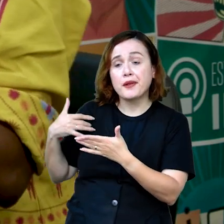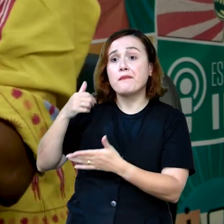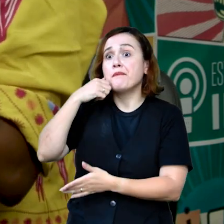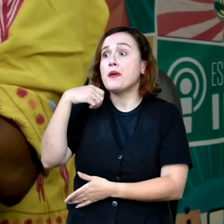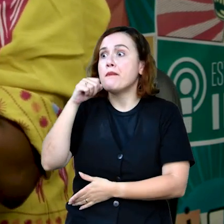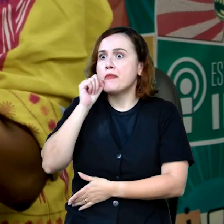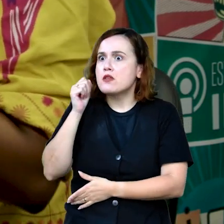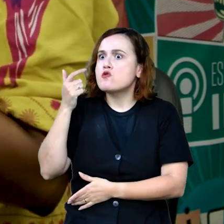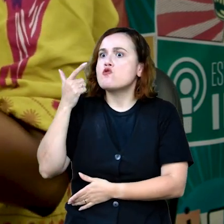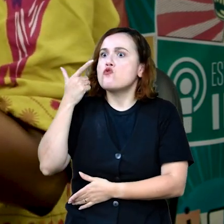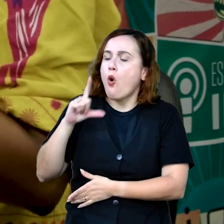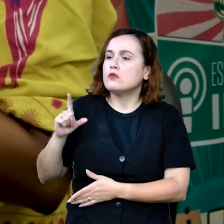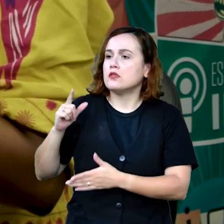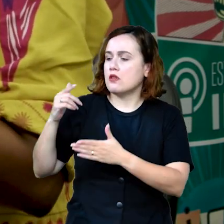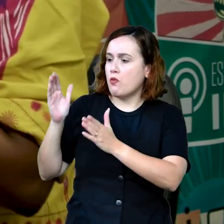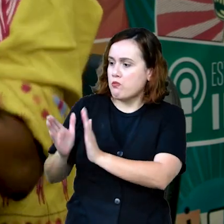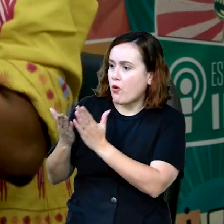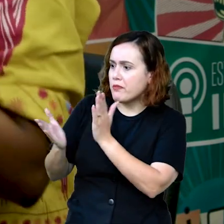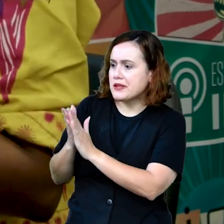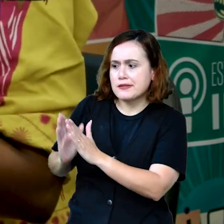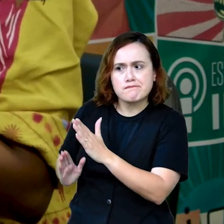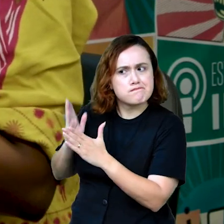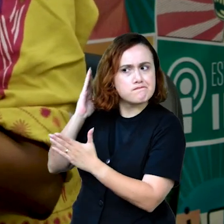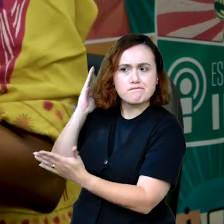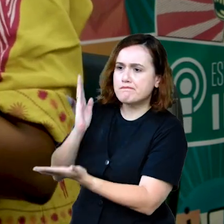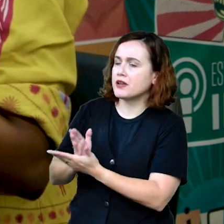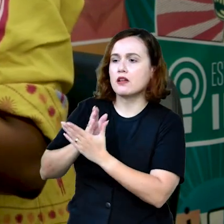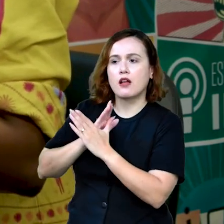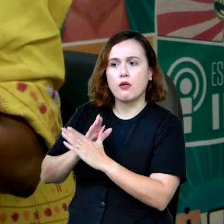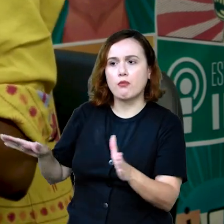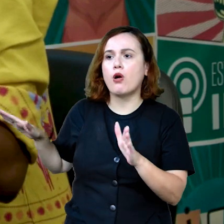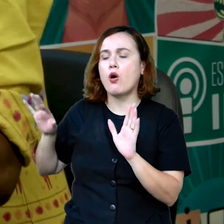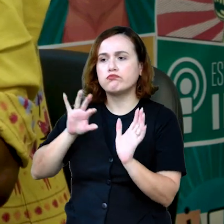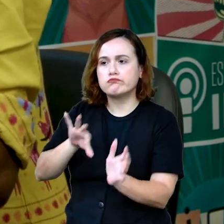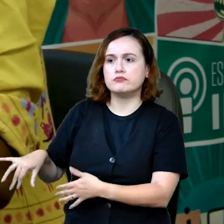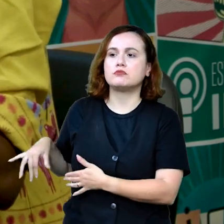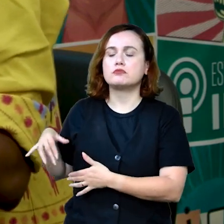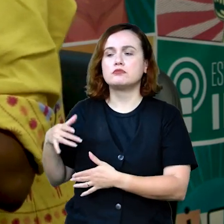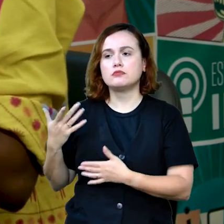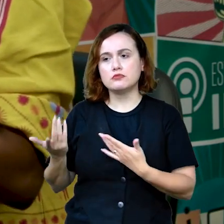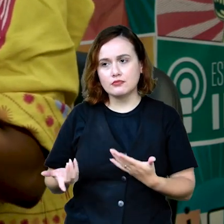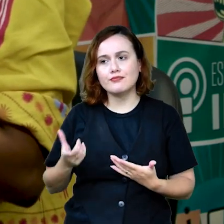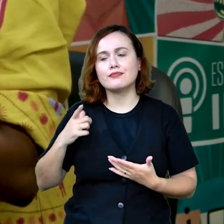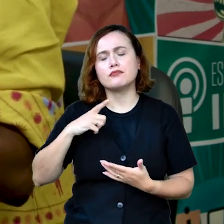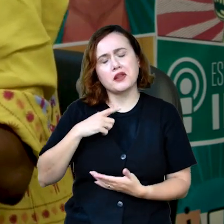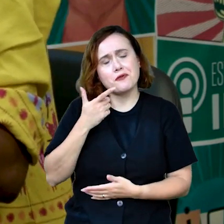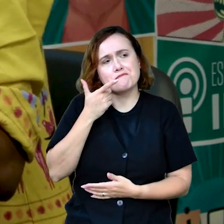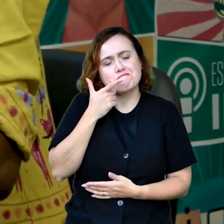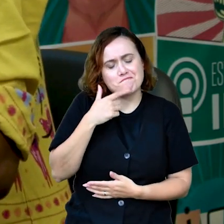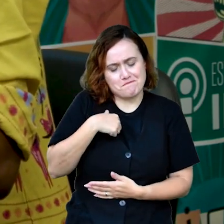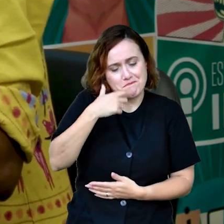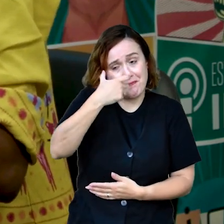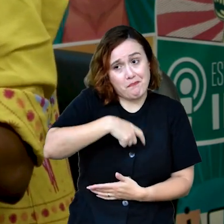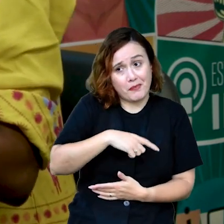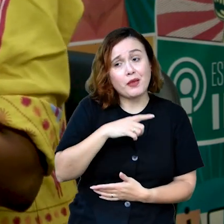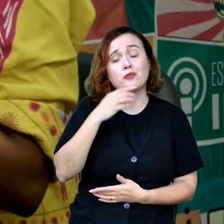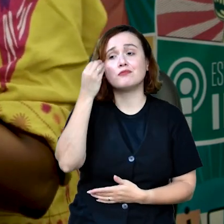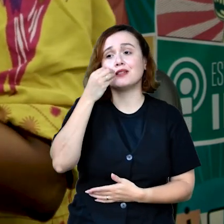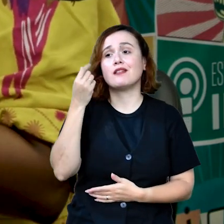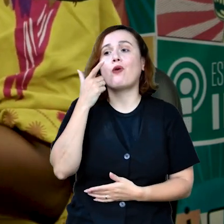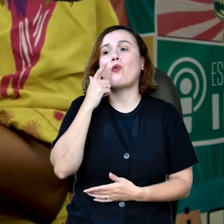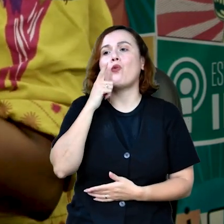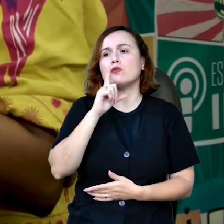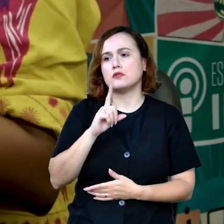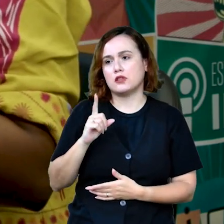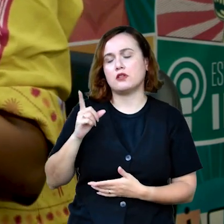por causa desse rompimento, que é algo muito essencial, eu diria, eu tenho acesso à educação, então eu estudei a vida toda em escola particular. E óbvio